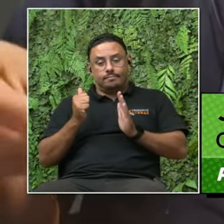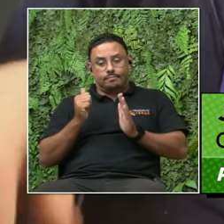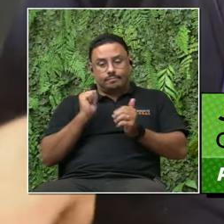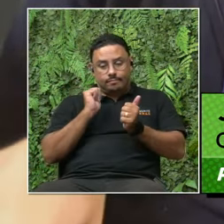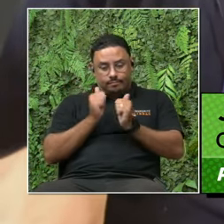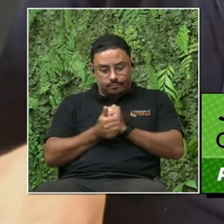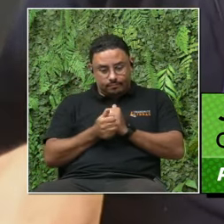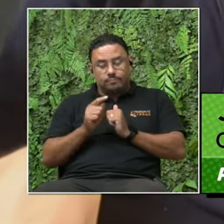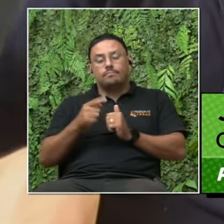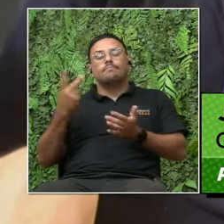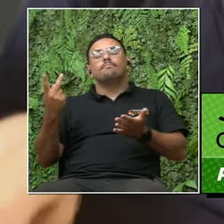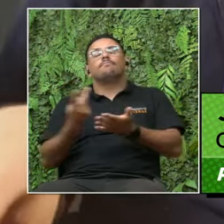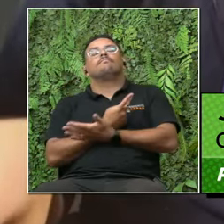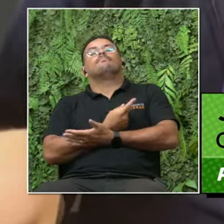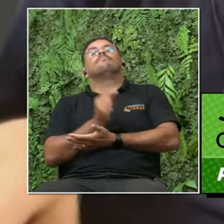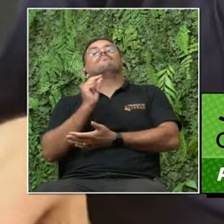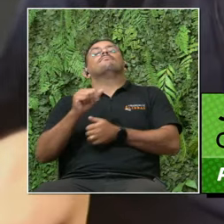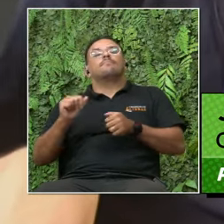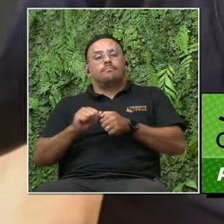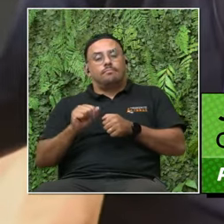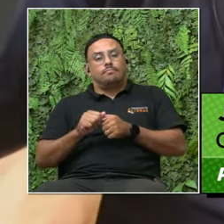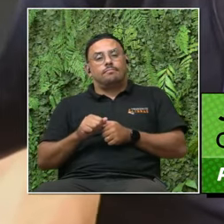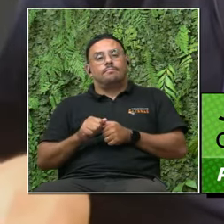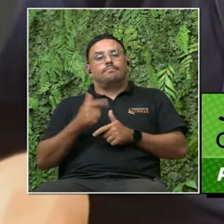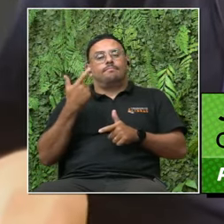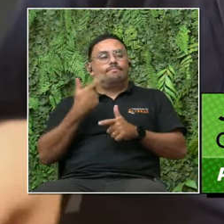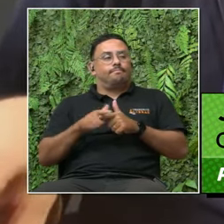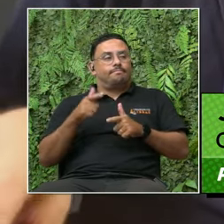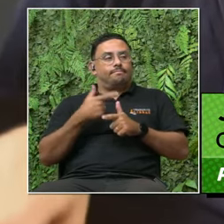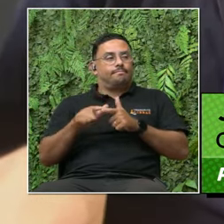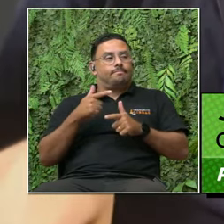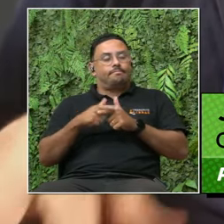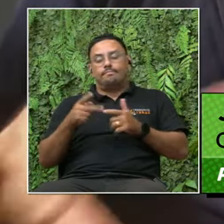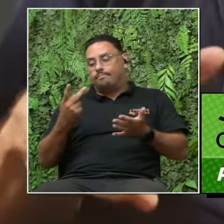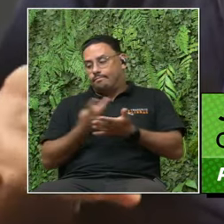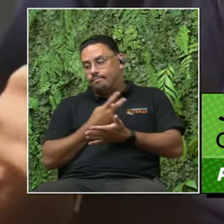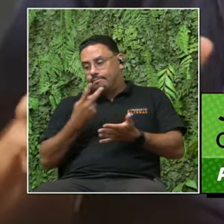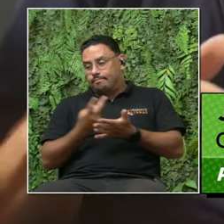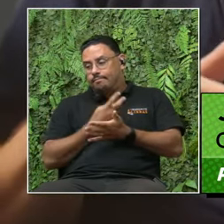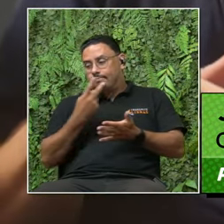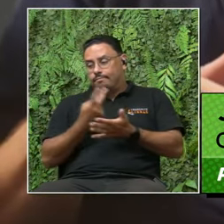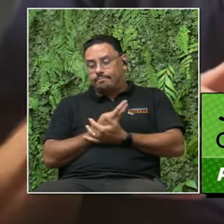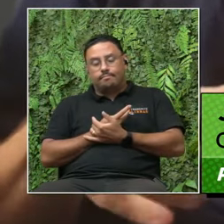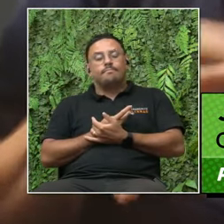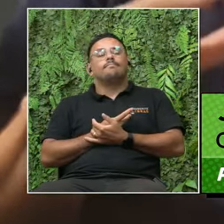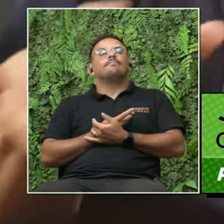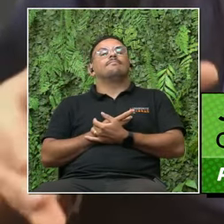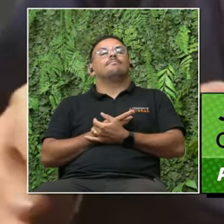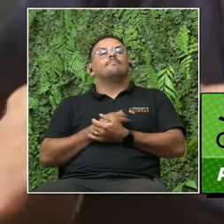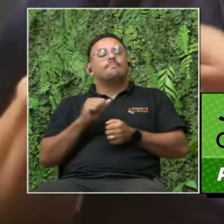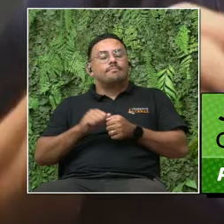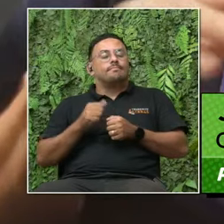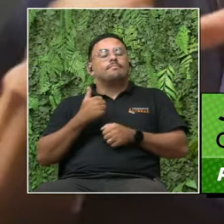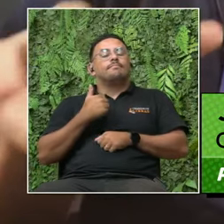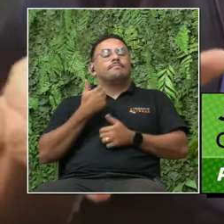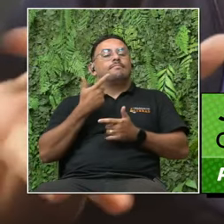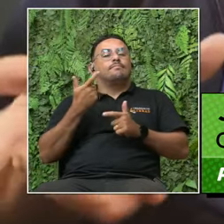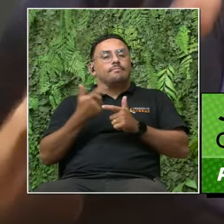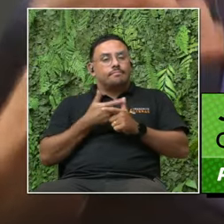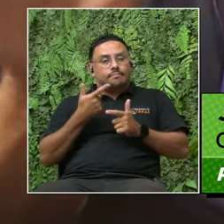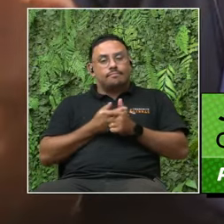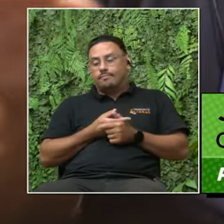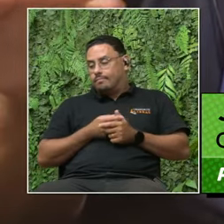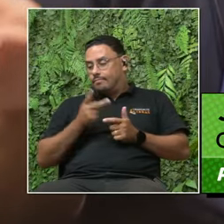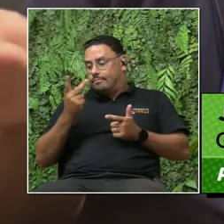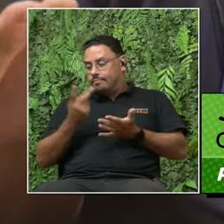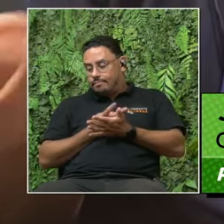Eh o que acontece ele fez a cagadinha dele e simplesmente ele fez uma cagadinha fez a cagadinha a lambança foi feita e sai